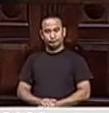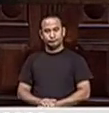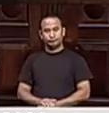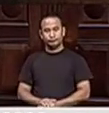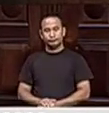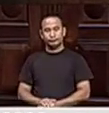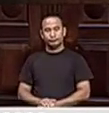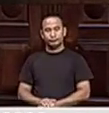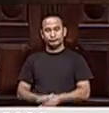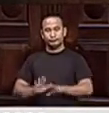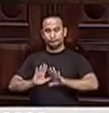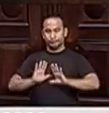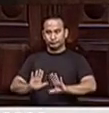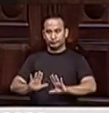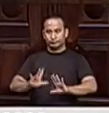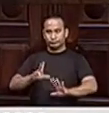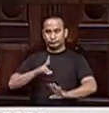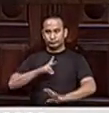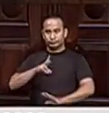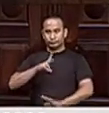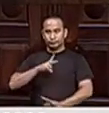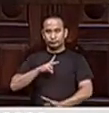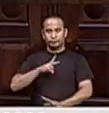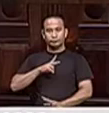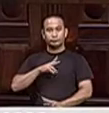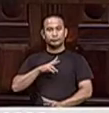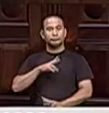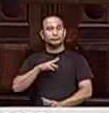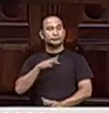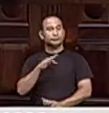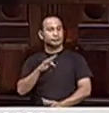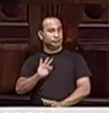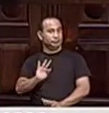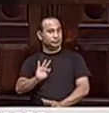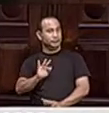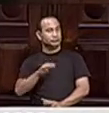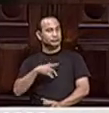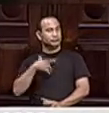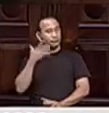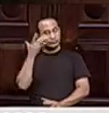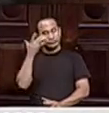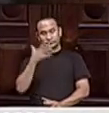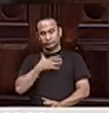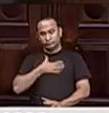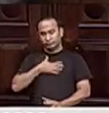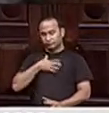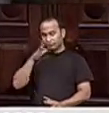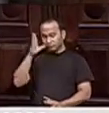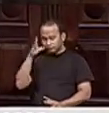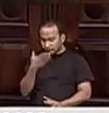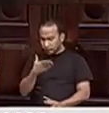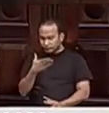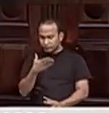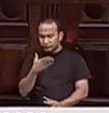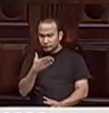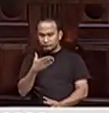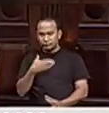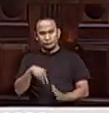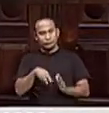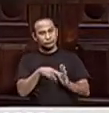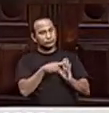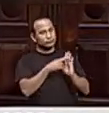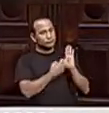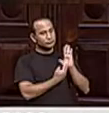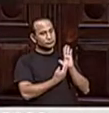Mas o próprio Tribunal Regional Federal, basta ler a decisão. O relator